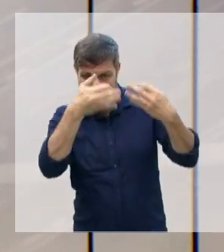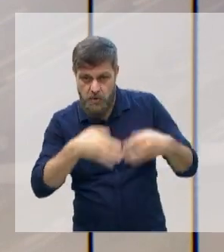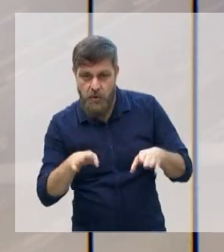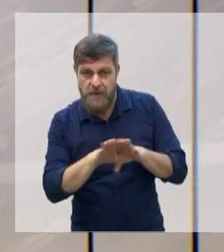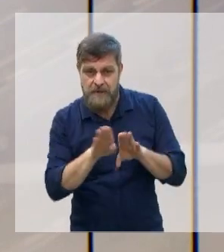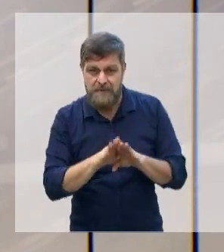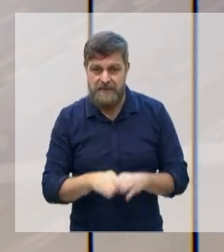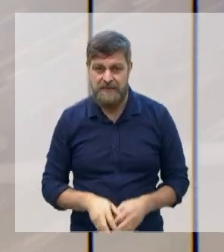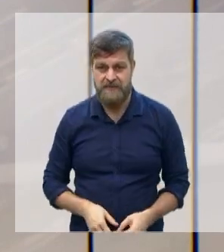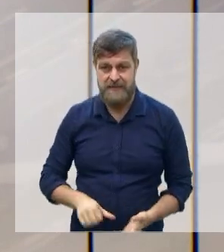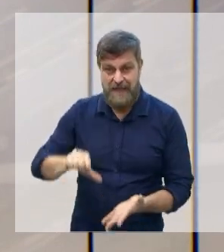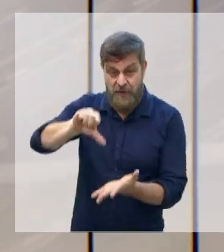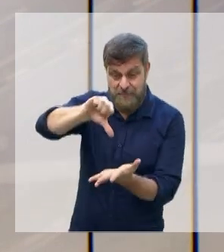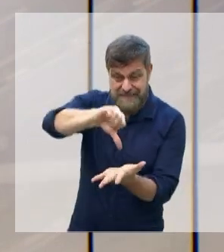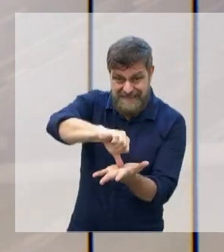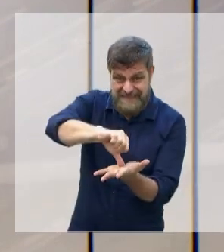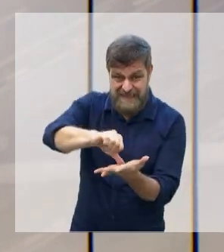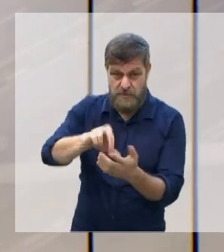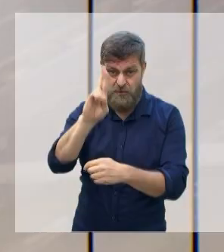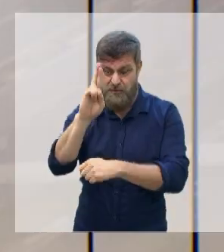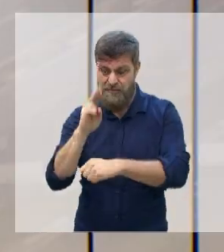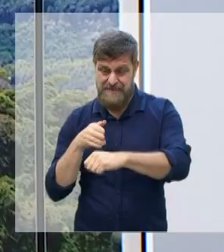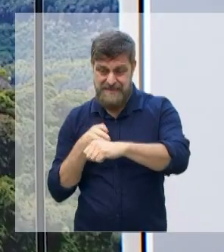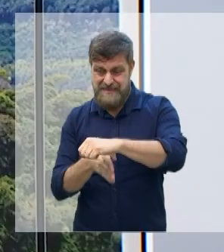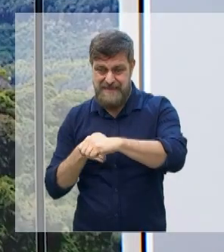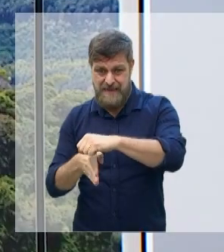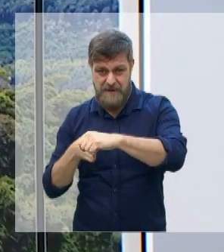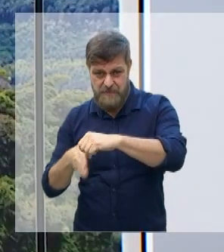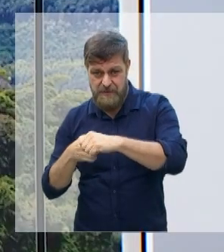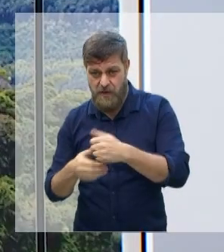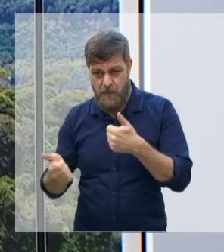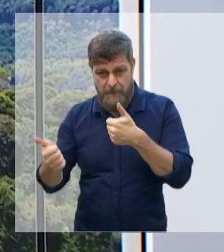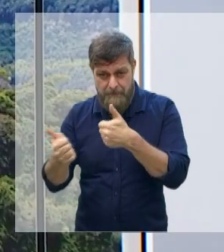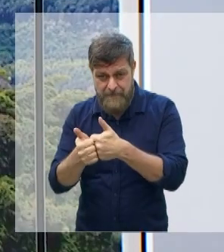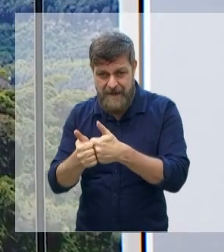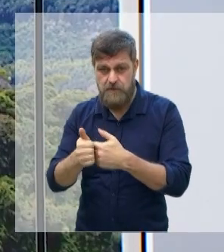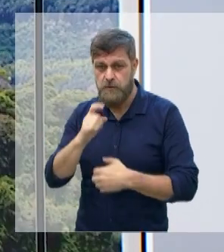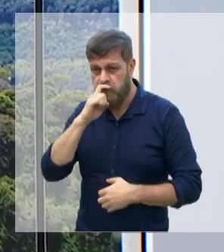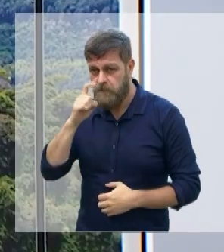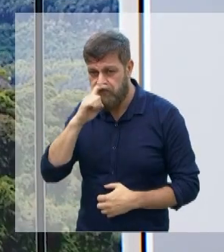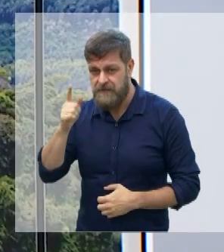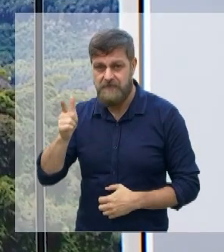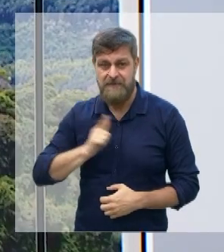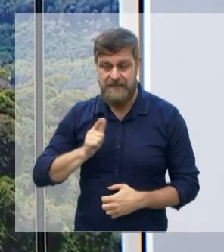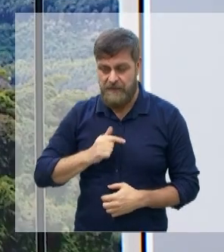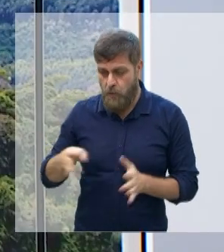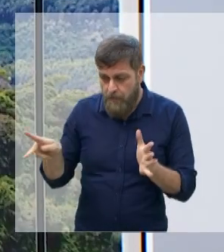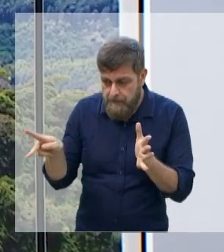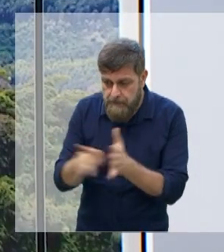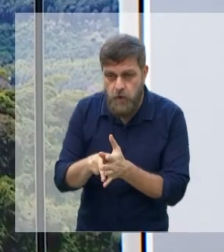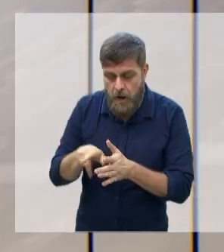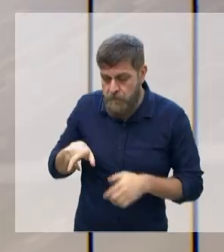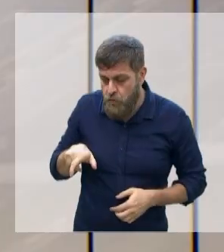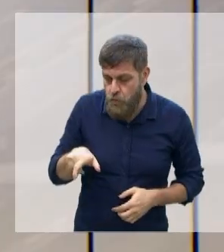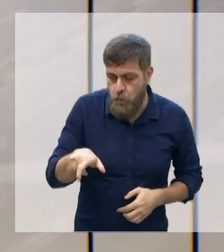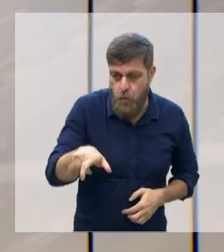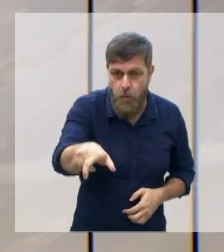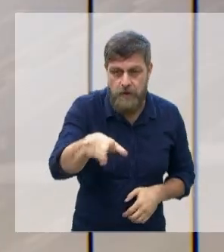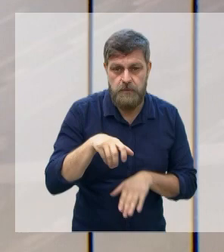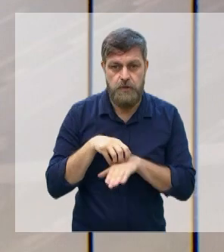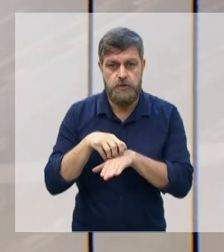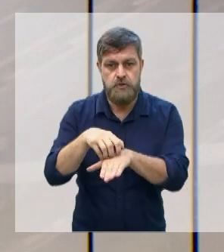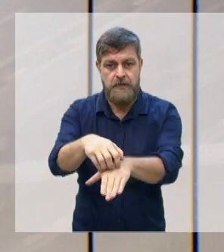novo terminal por exemplo ao lado do terminal lado o ouro verde vai ter um terminal próprio do brt é